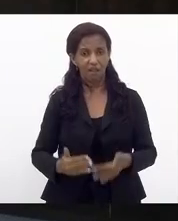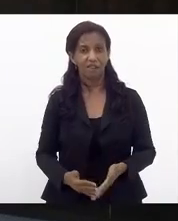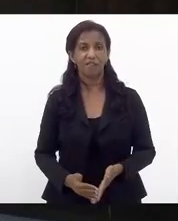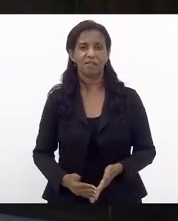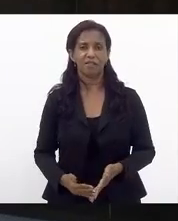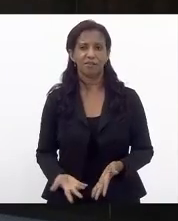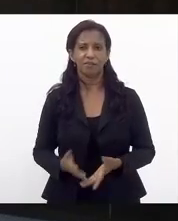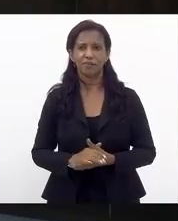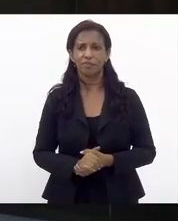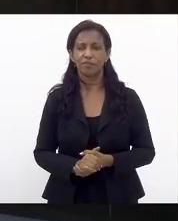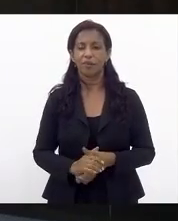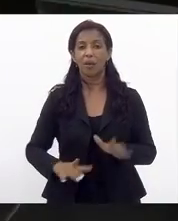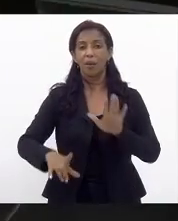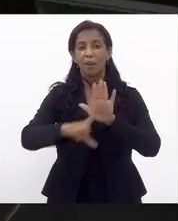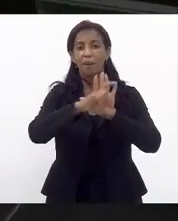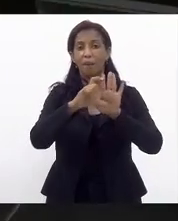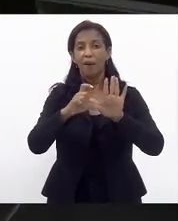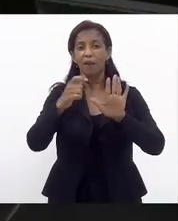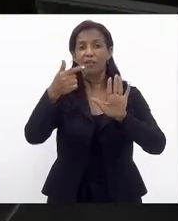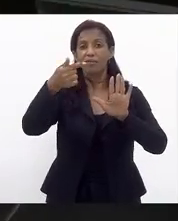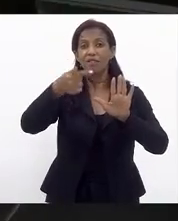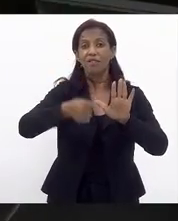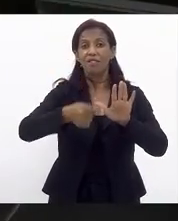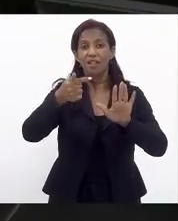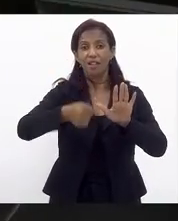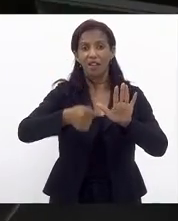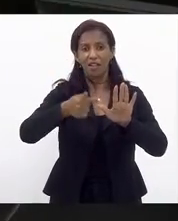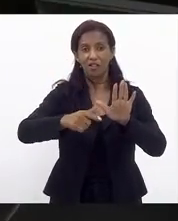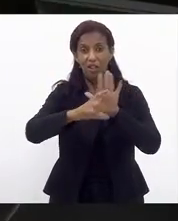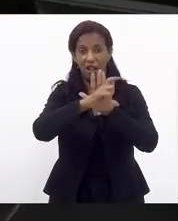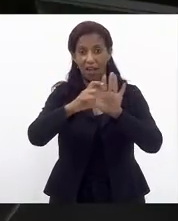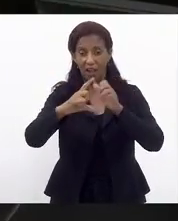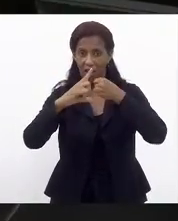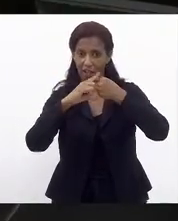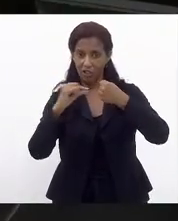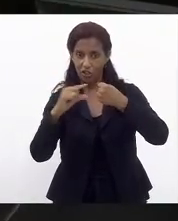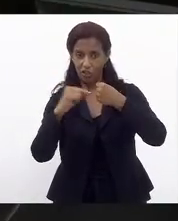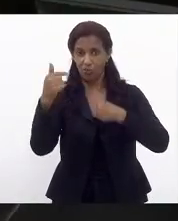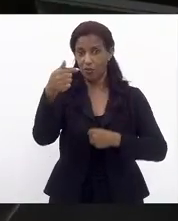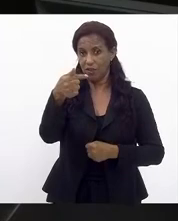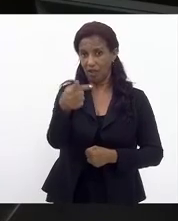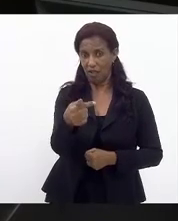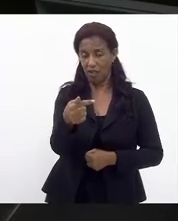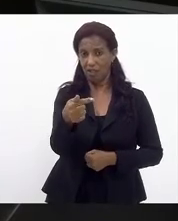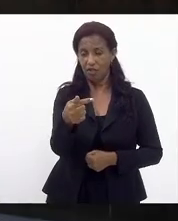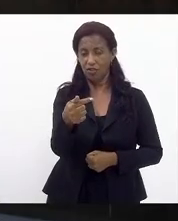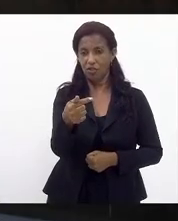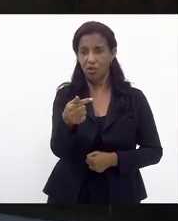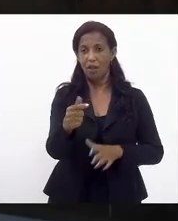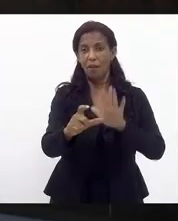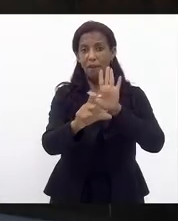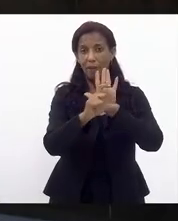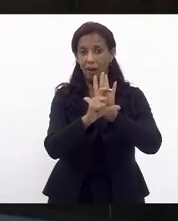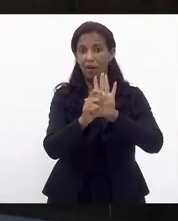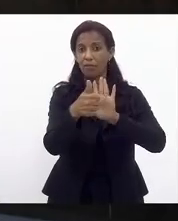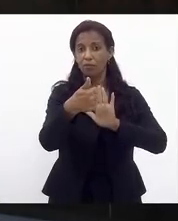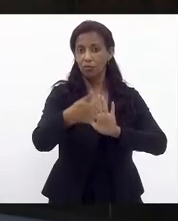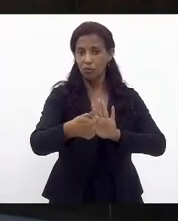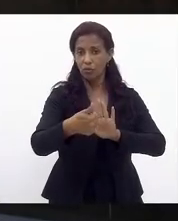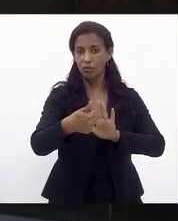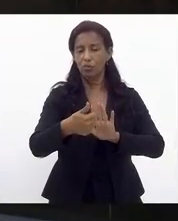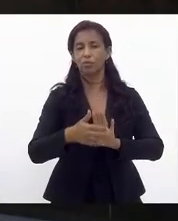parágrafo não o parágrafo cético o parágrafo 1 artigo 7 e seu parágrafo único